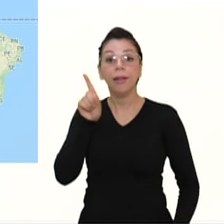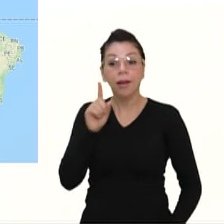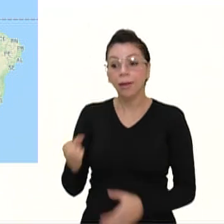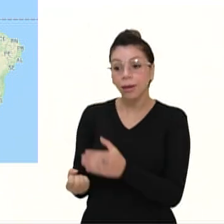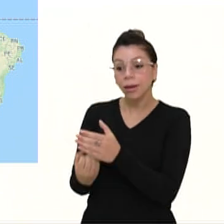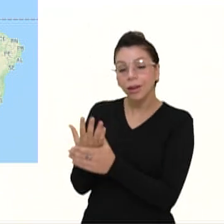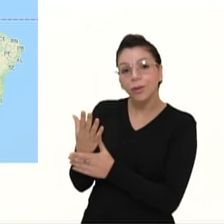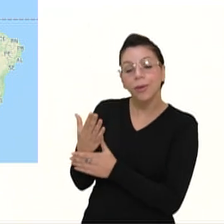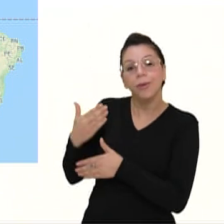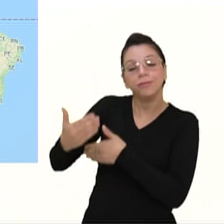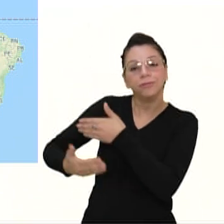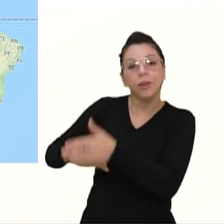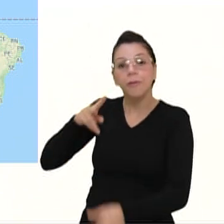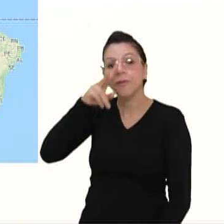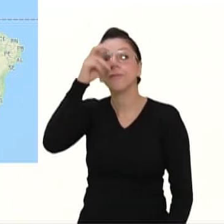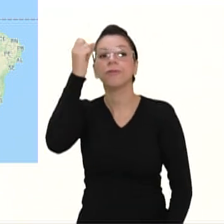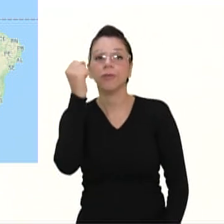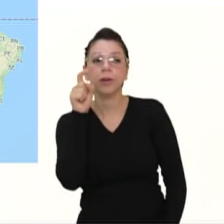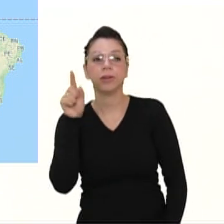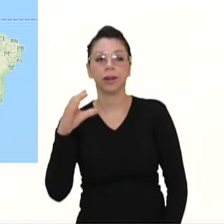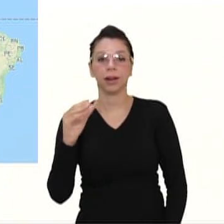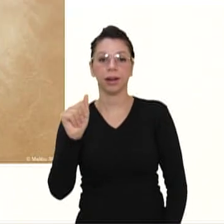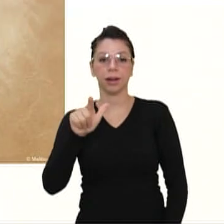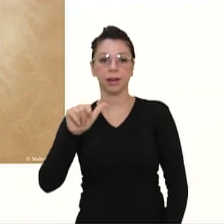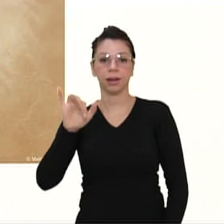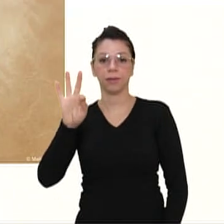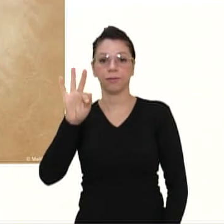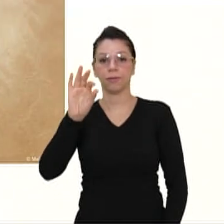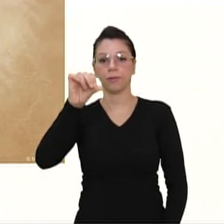se expandindo para o Brasil, para a Europa e, enfim, no mundo todo.